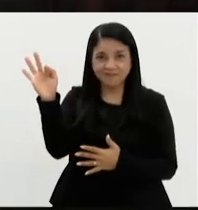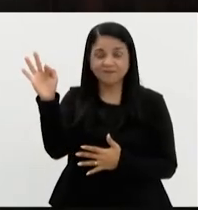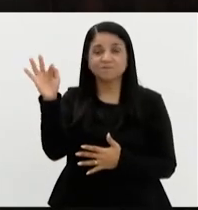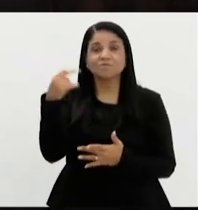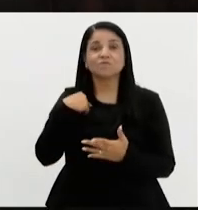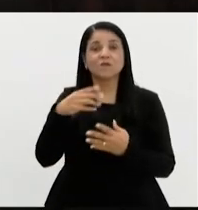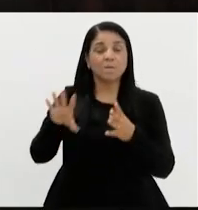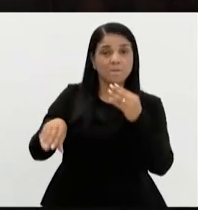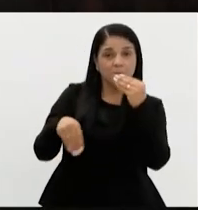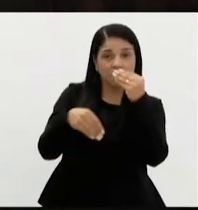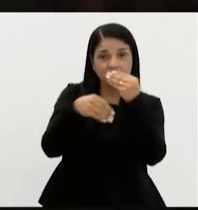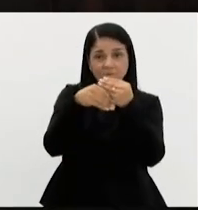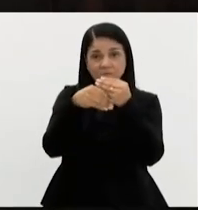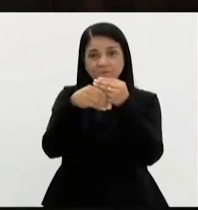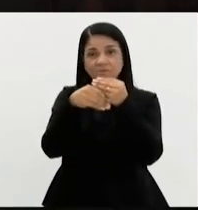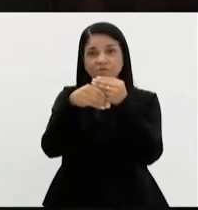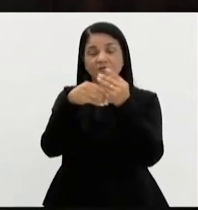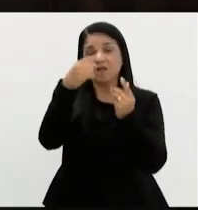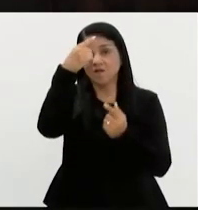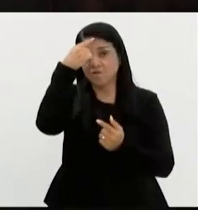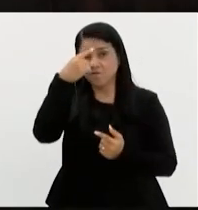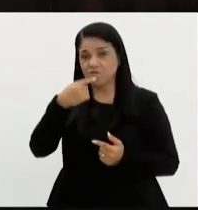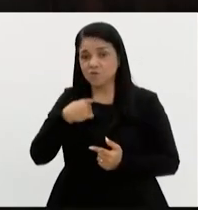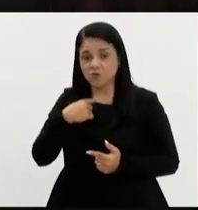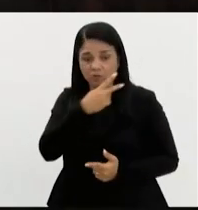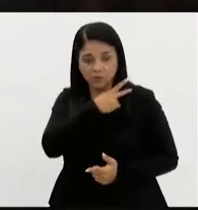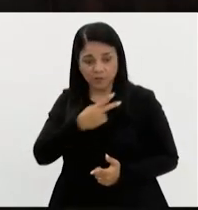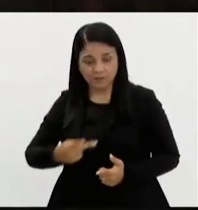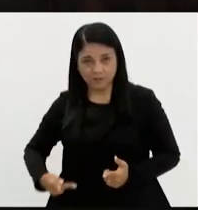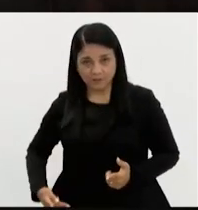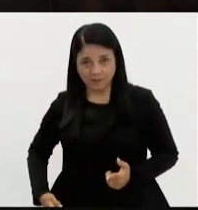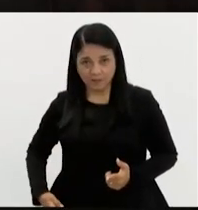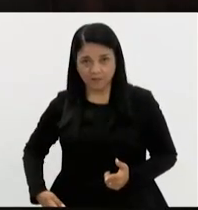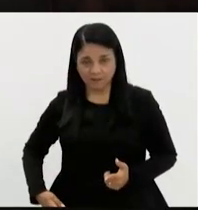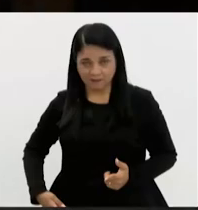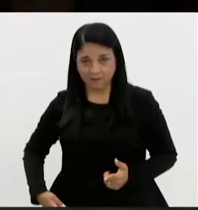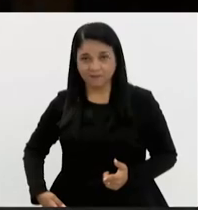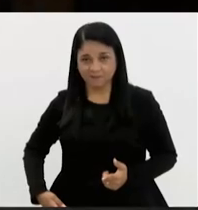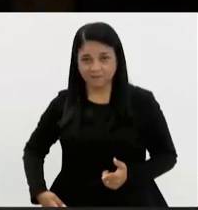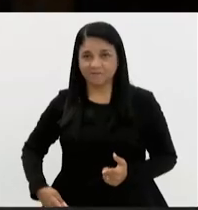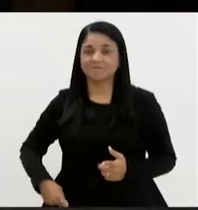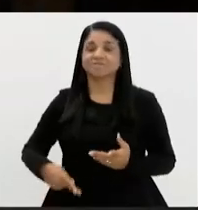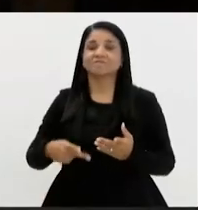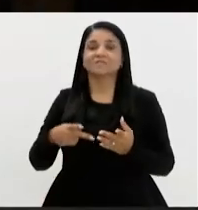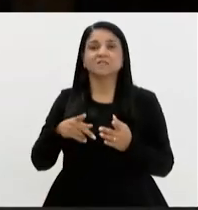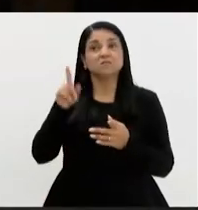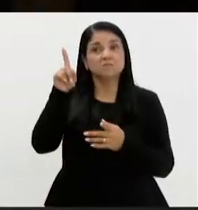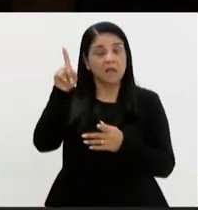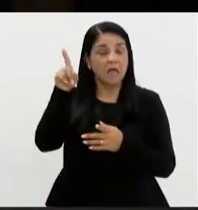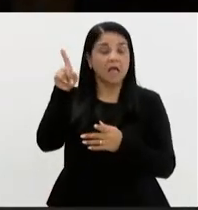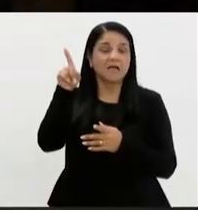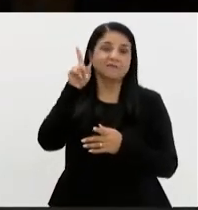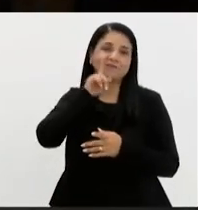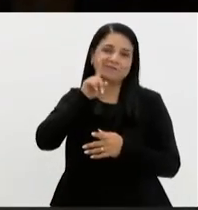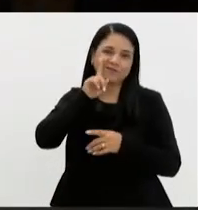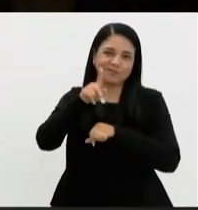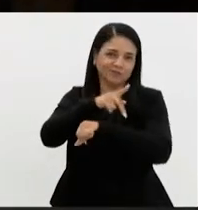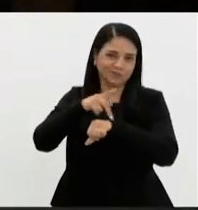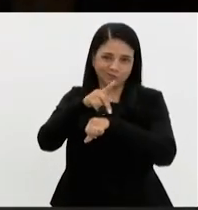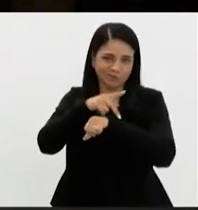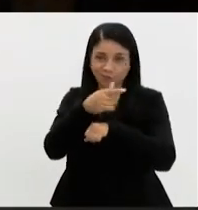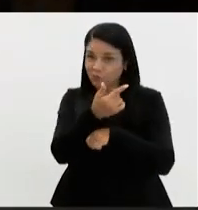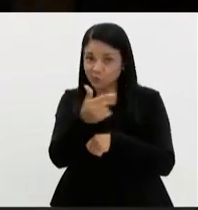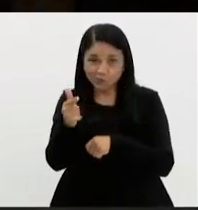incorporamos a figura do Presidente da República que foi inaugurada pela constituição americana Não essa expressão não